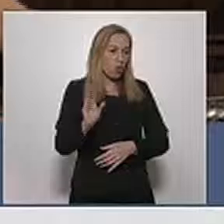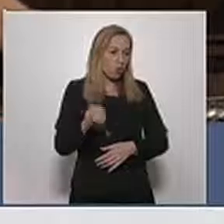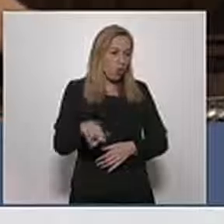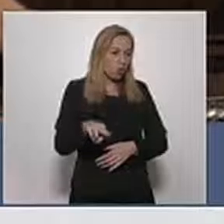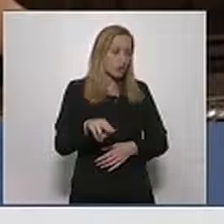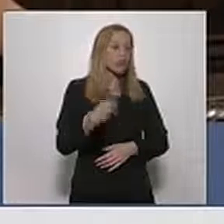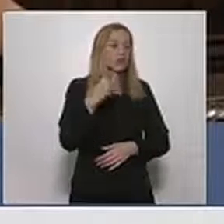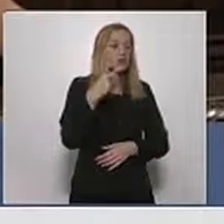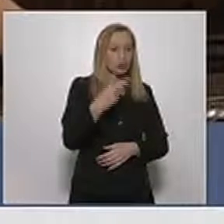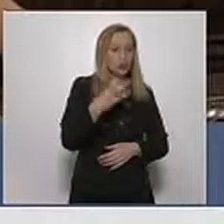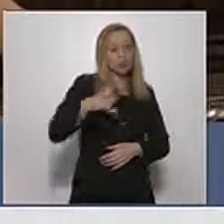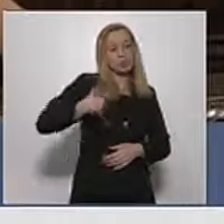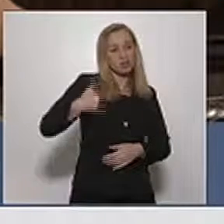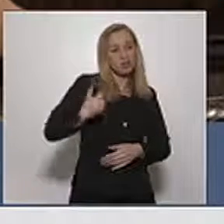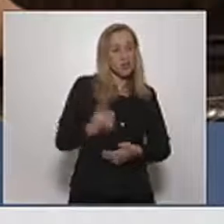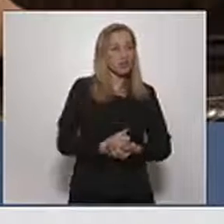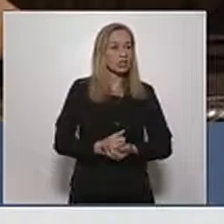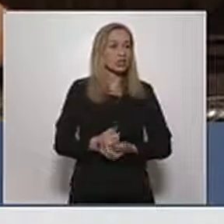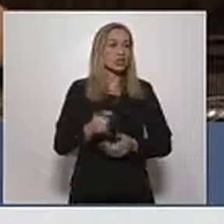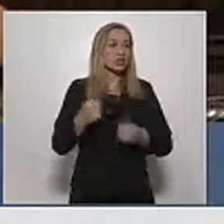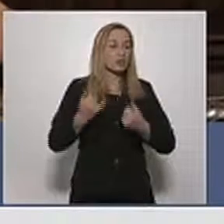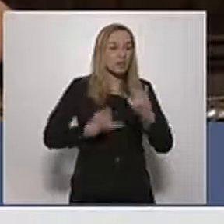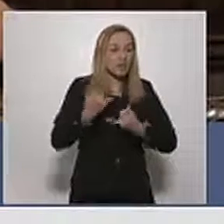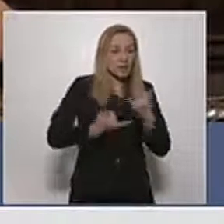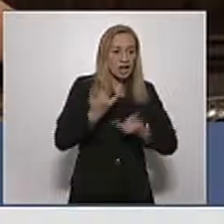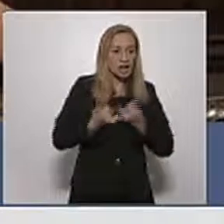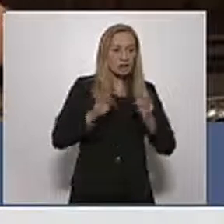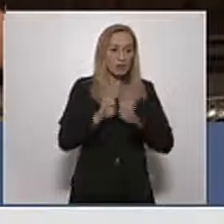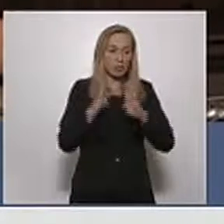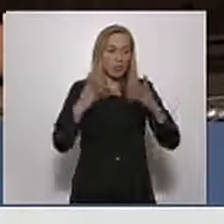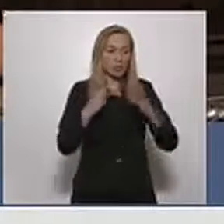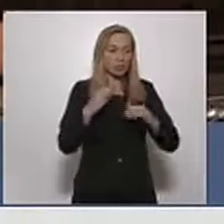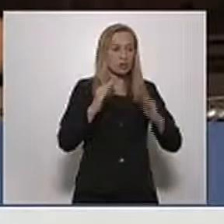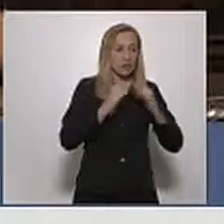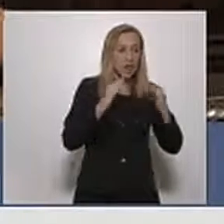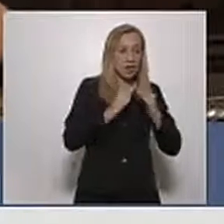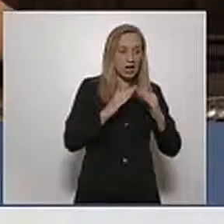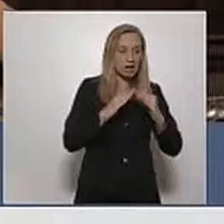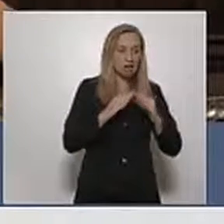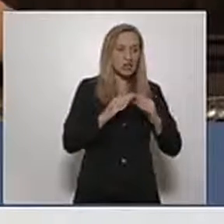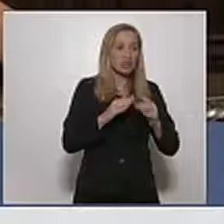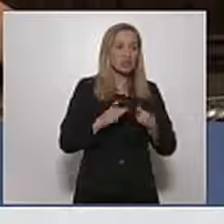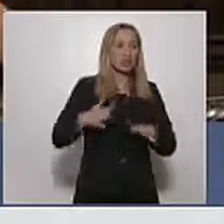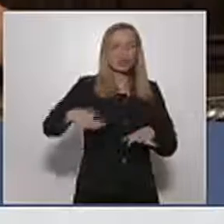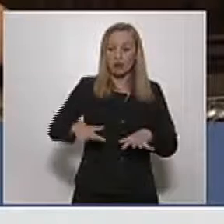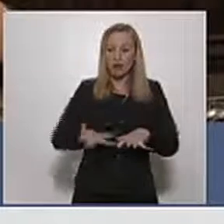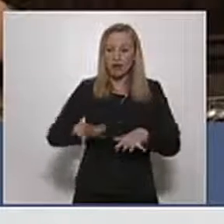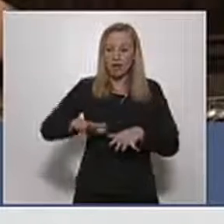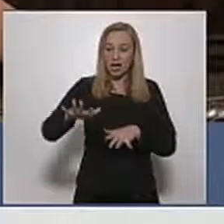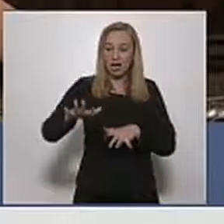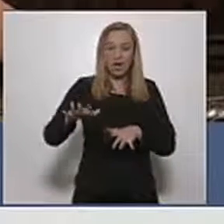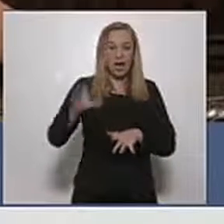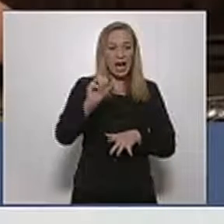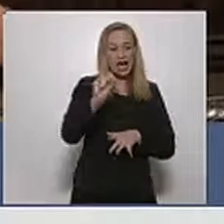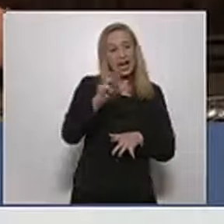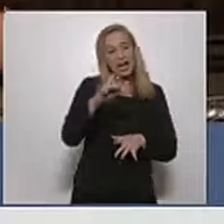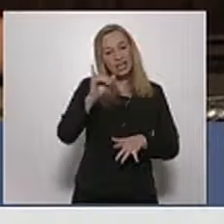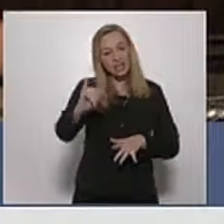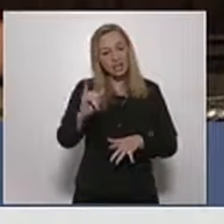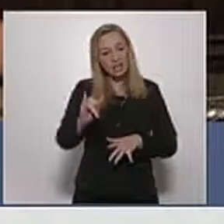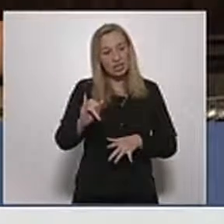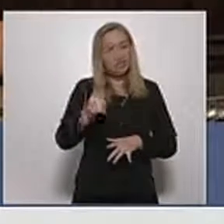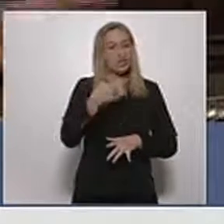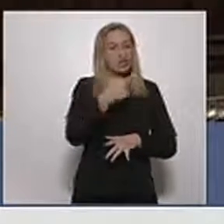na porta de sua casa e foi alvejado pela polícia militar em uma operação na sua favela, em Acari, há 23